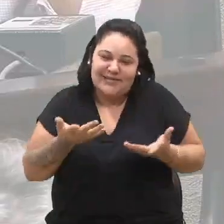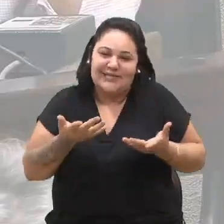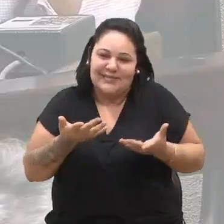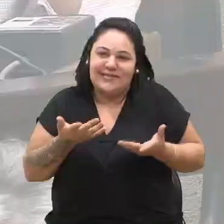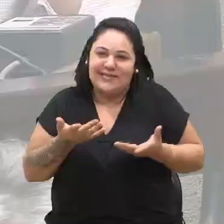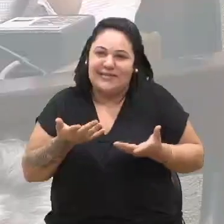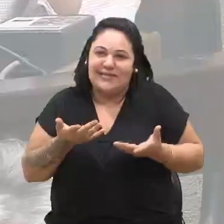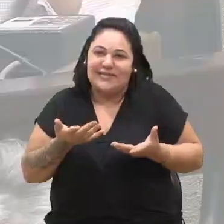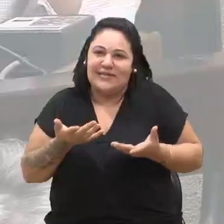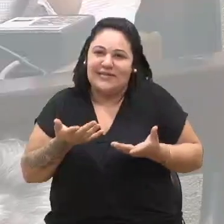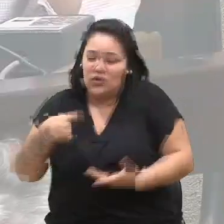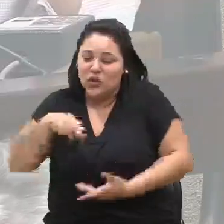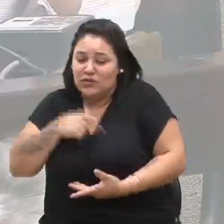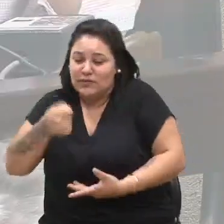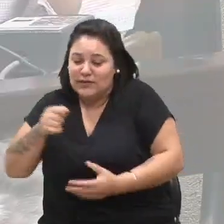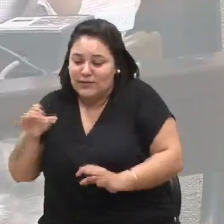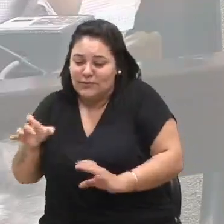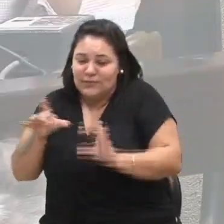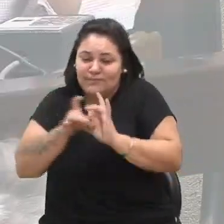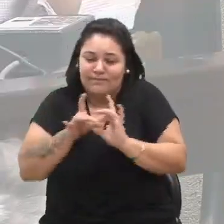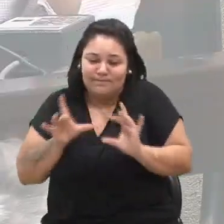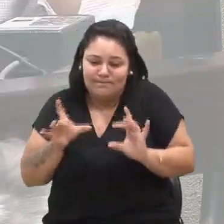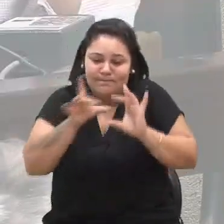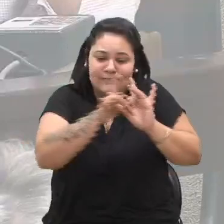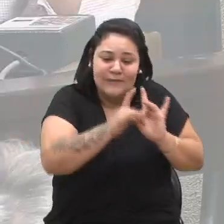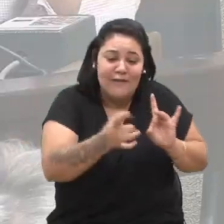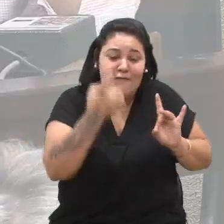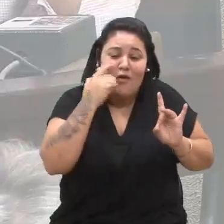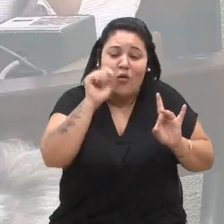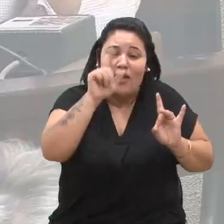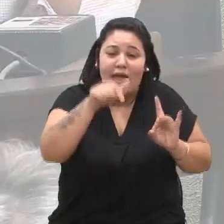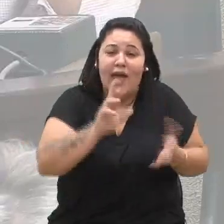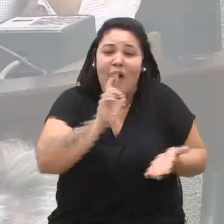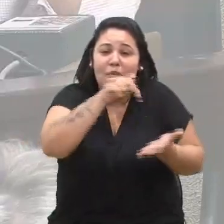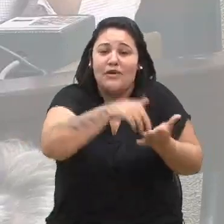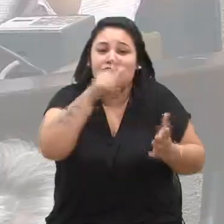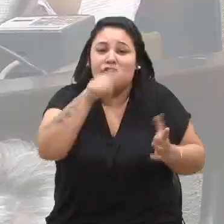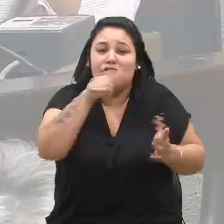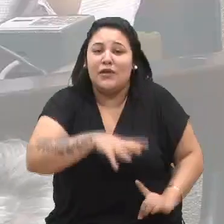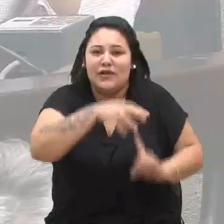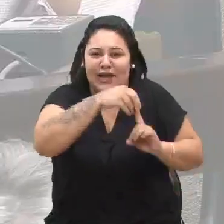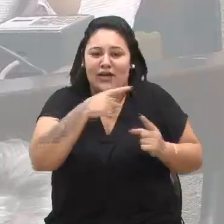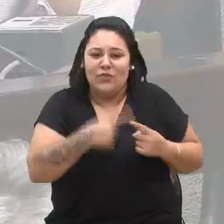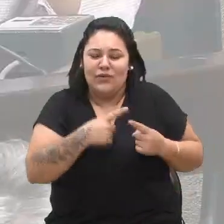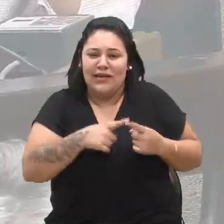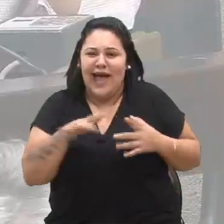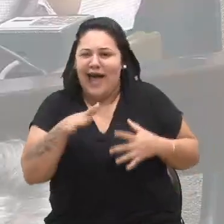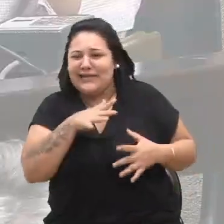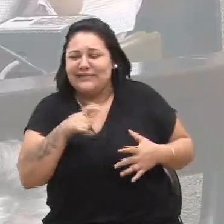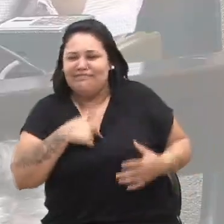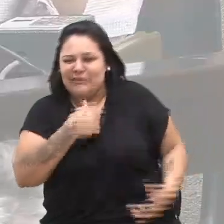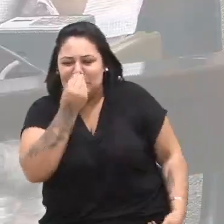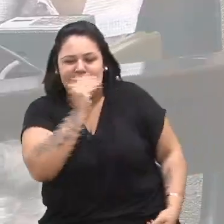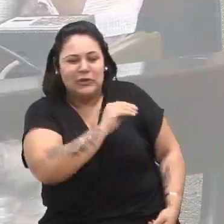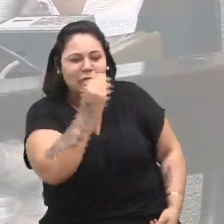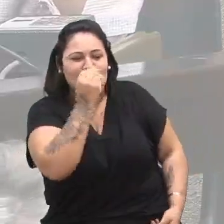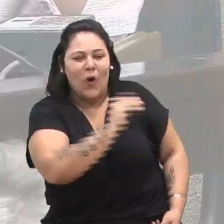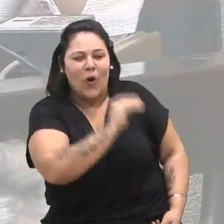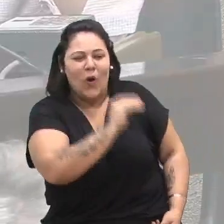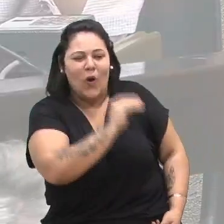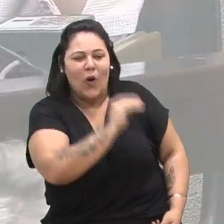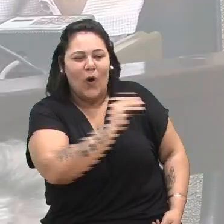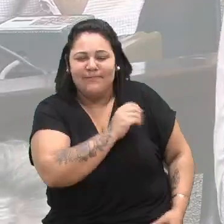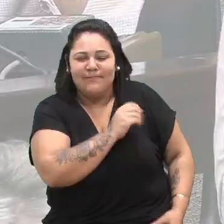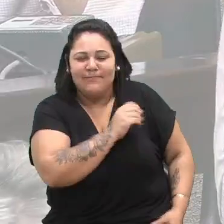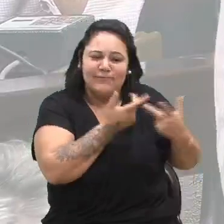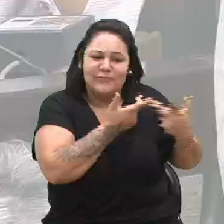precisamos elencar as prioridades. Às vezes deixamos de fazer algumas coisas para poder, como em outro momento